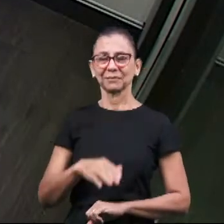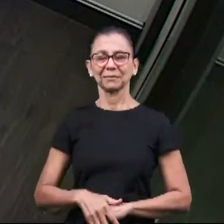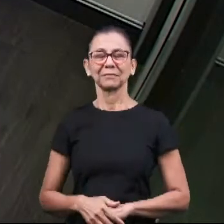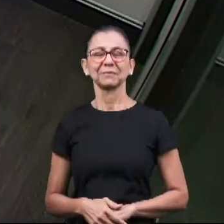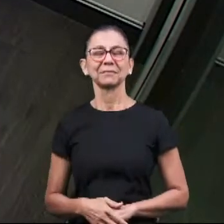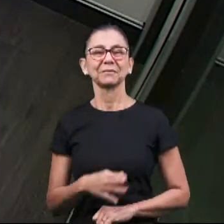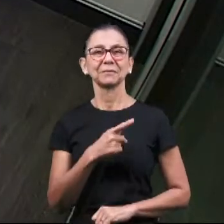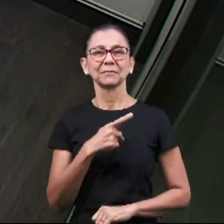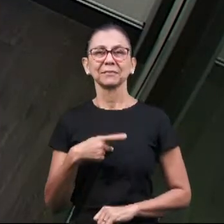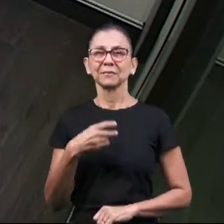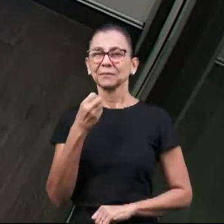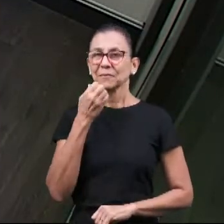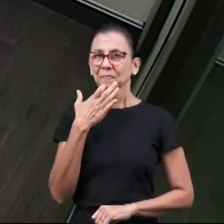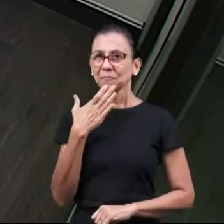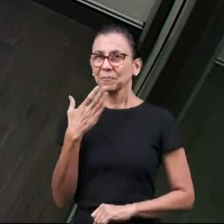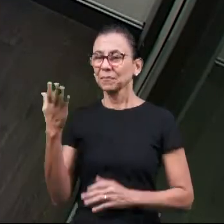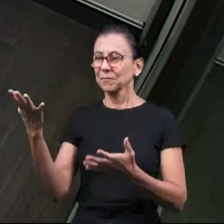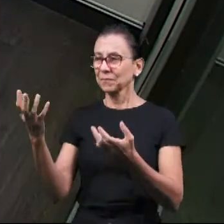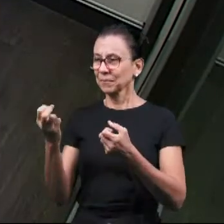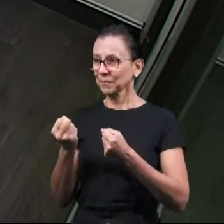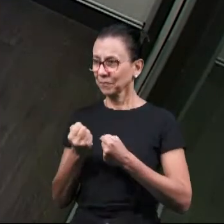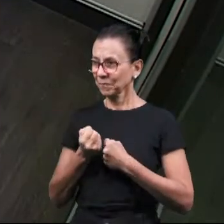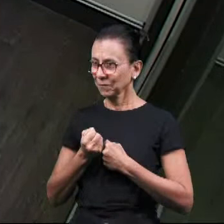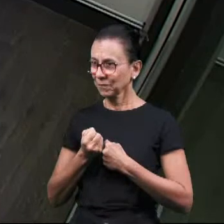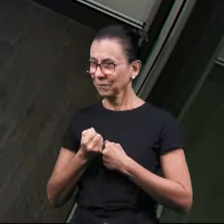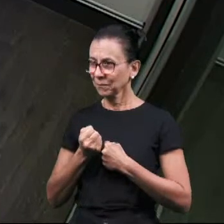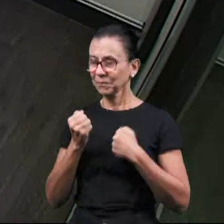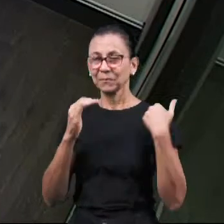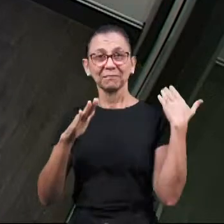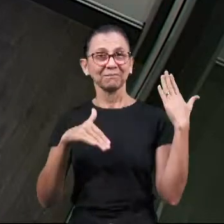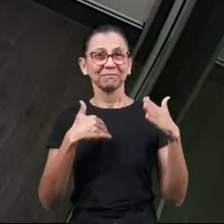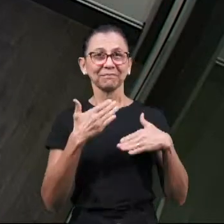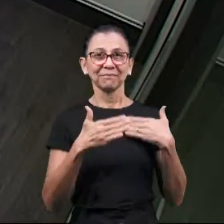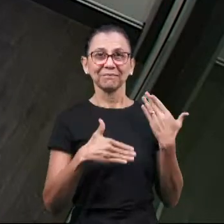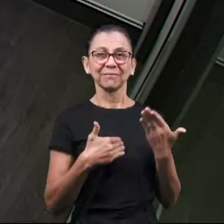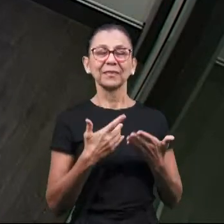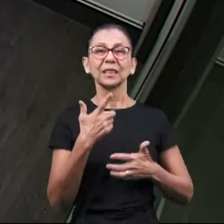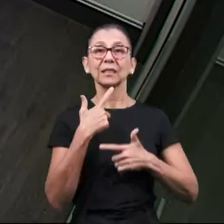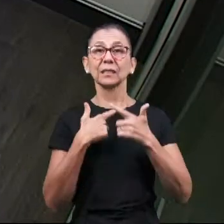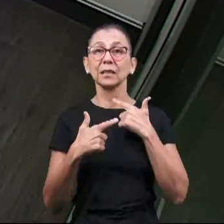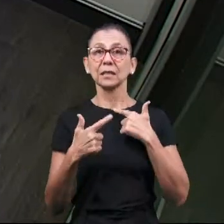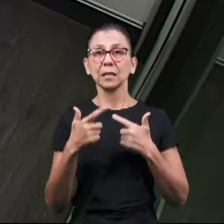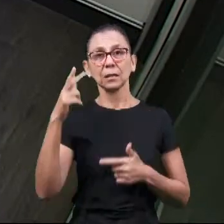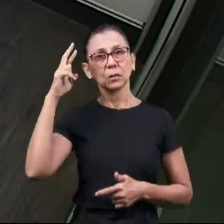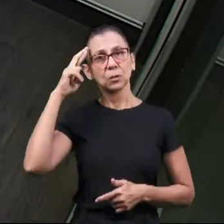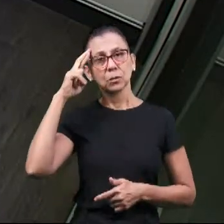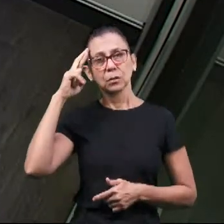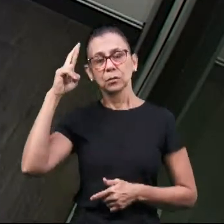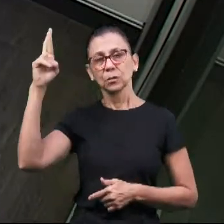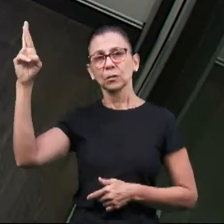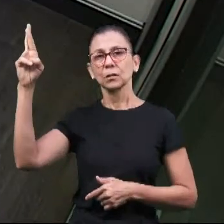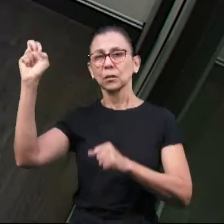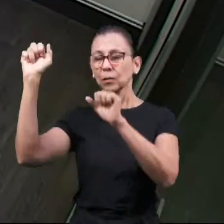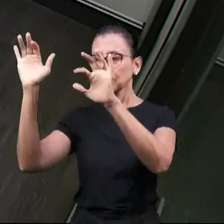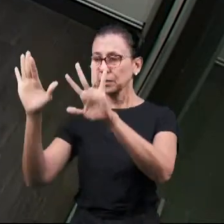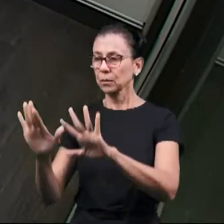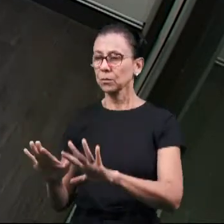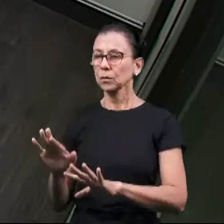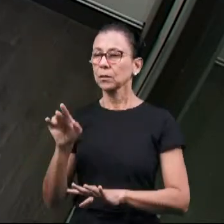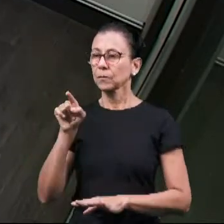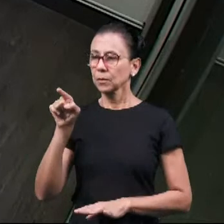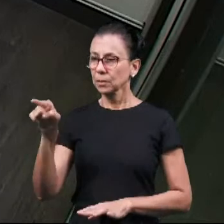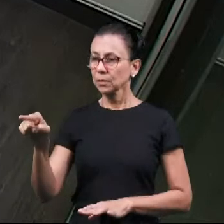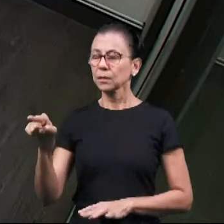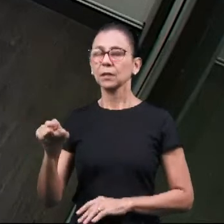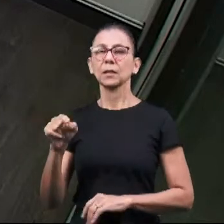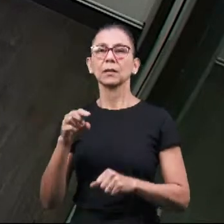noite. Glória. Meu coração está alegre por isso. E eu desejo, assim, que o senhor continue abençoando a sua vida, seu ministério, sua família. E